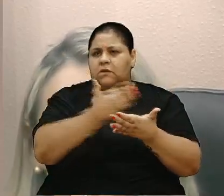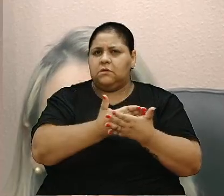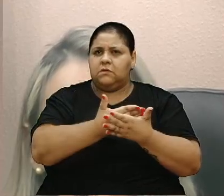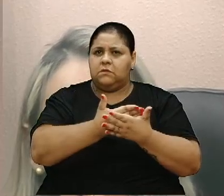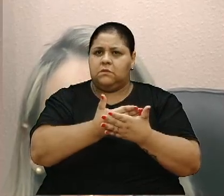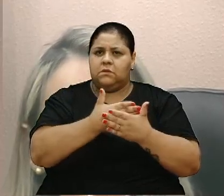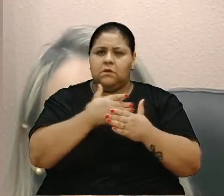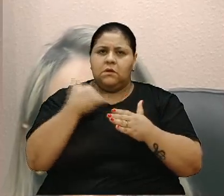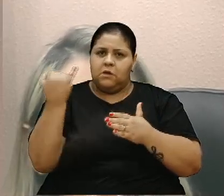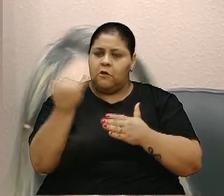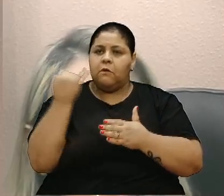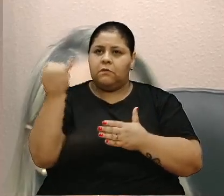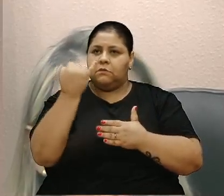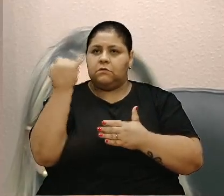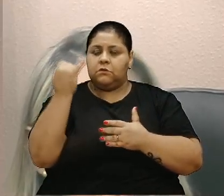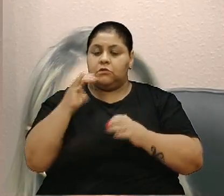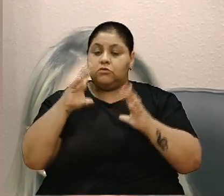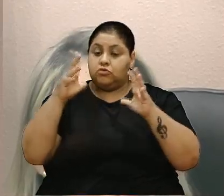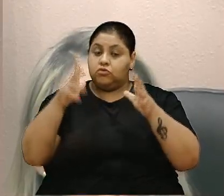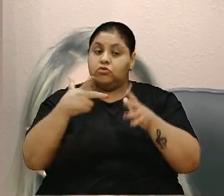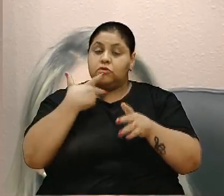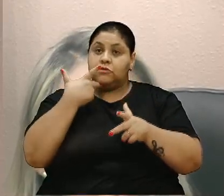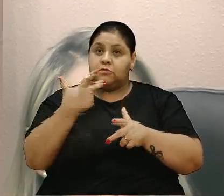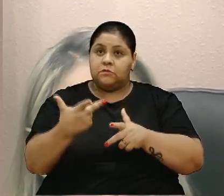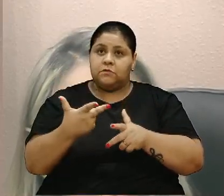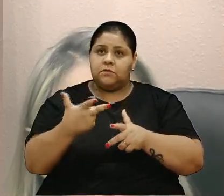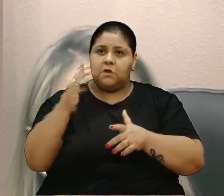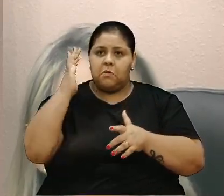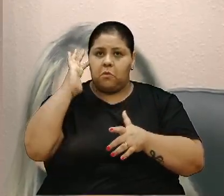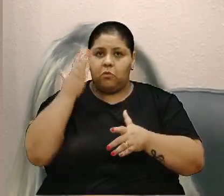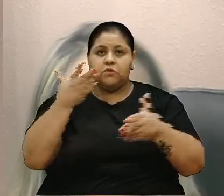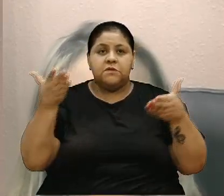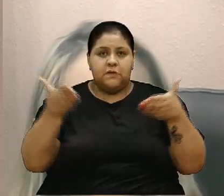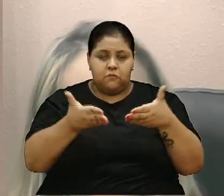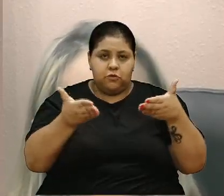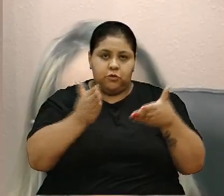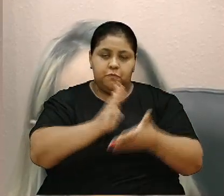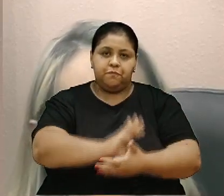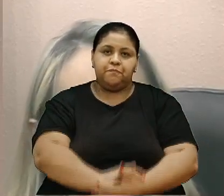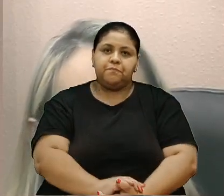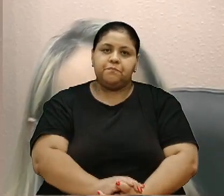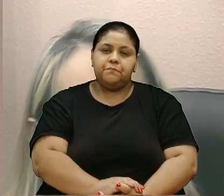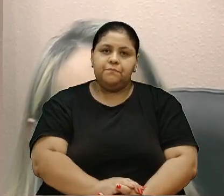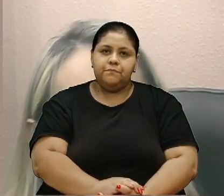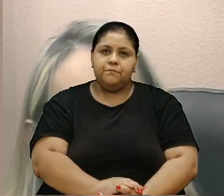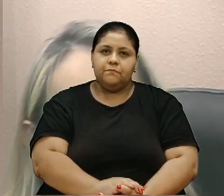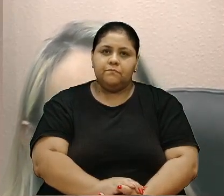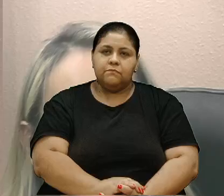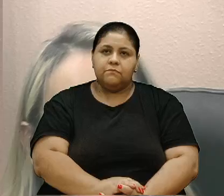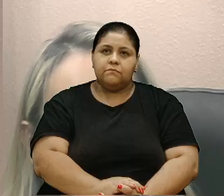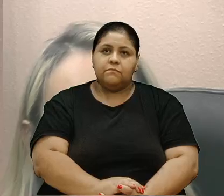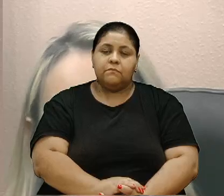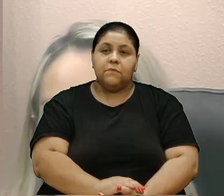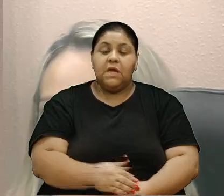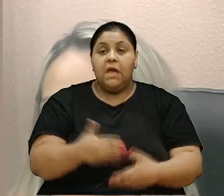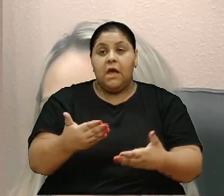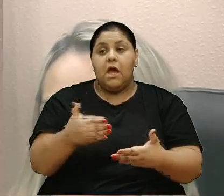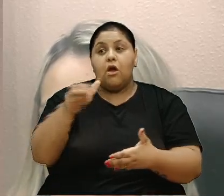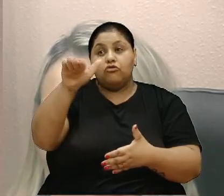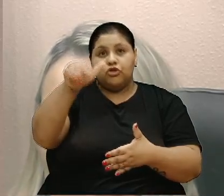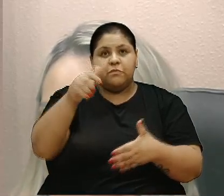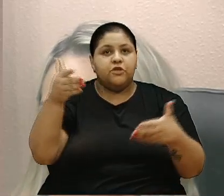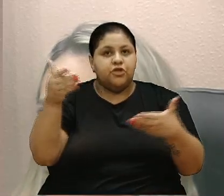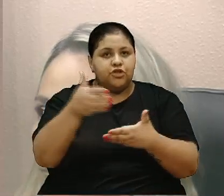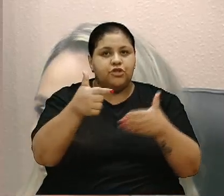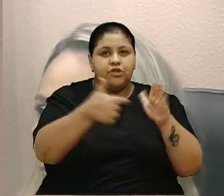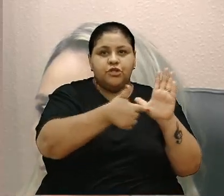mais importante de todas as falas que ocorreram no dia de hoje. Na realidade, é um convite, já foi passado no